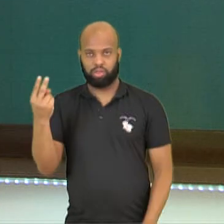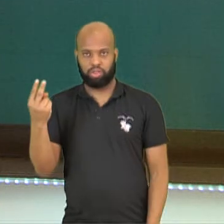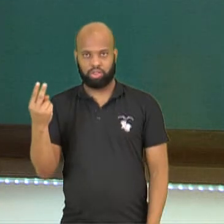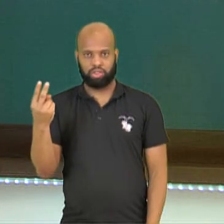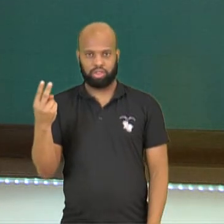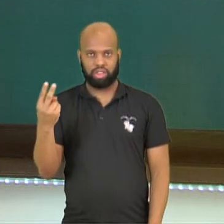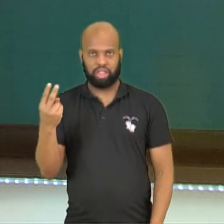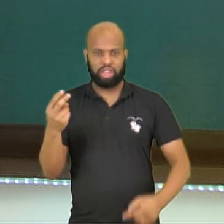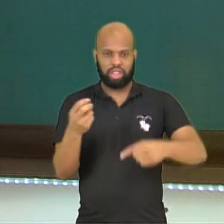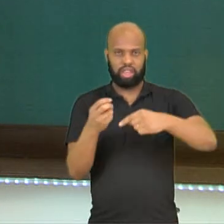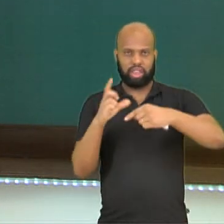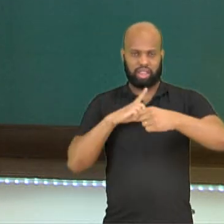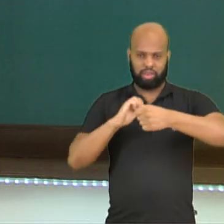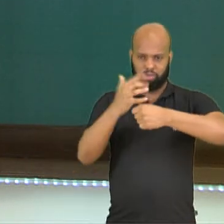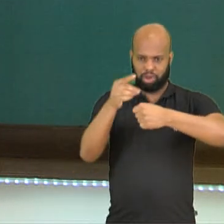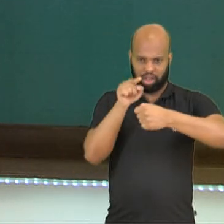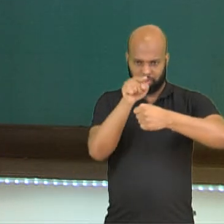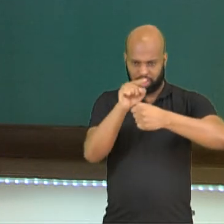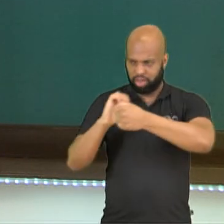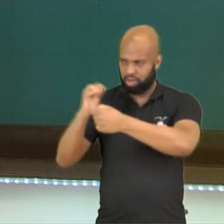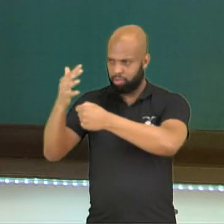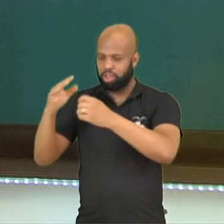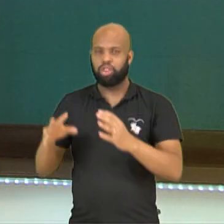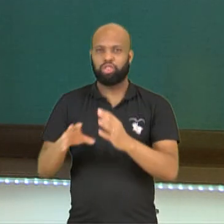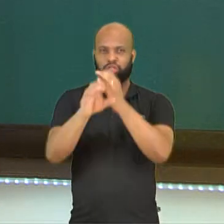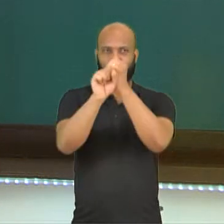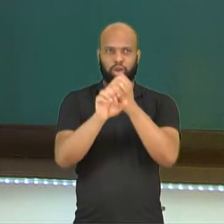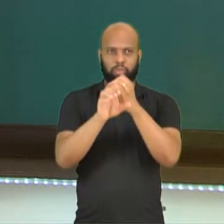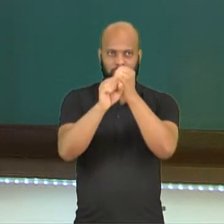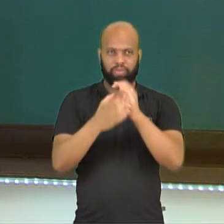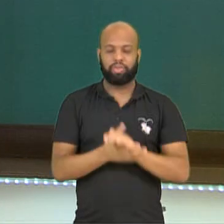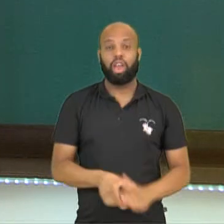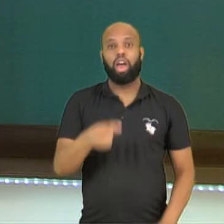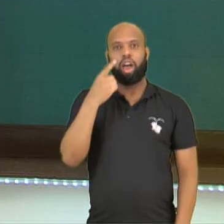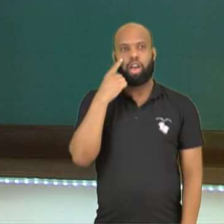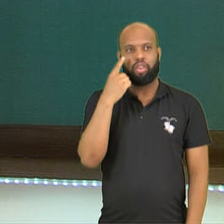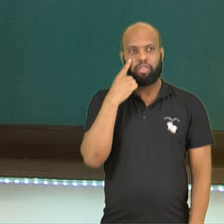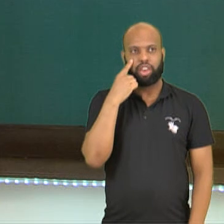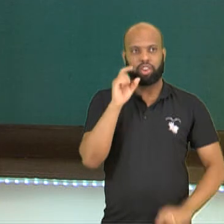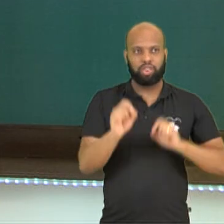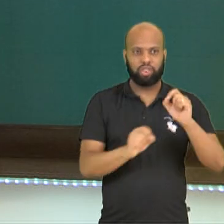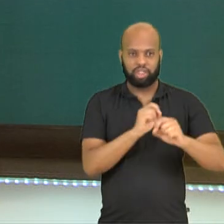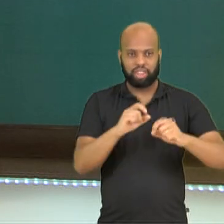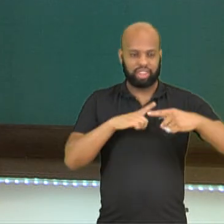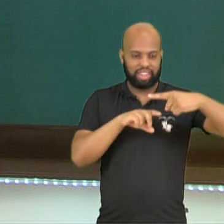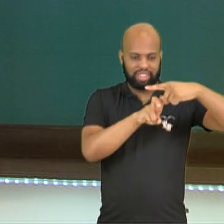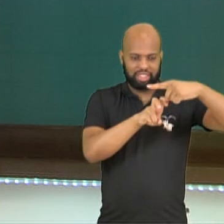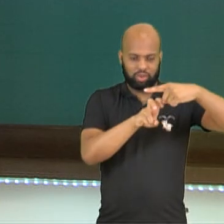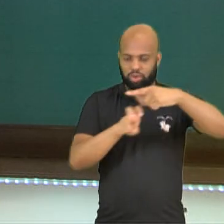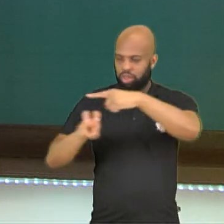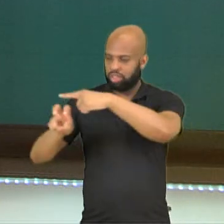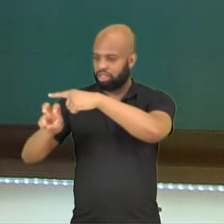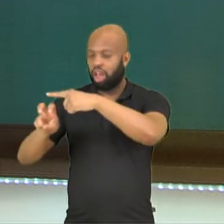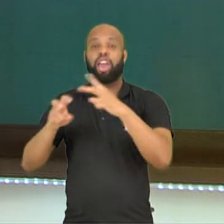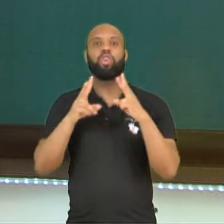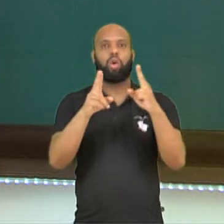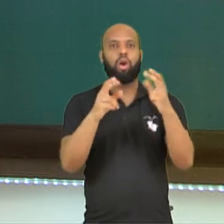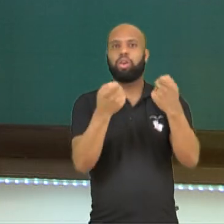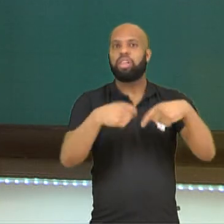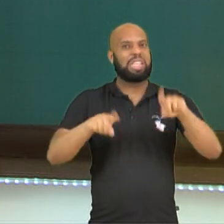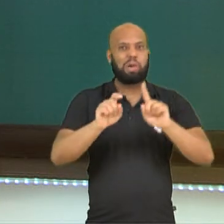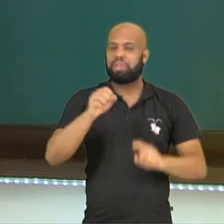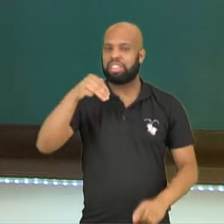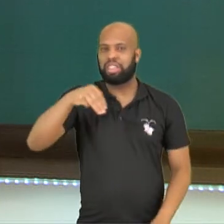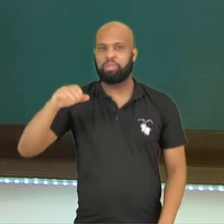mesma. Por nossa sorte, o denominador é 5, então não precisa tirar o mínimo, né? Então é